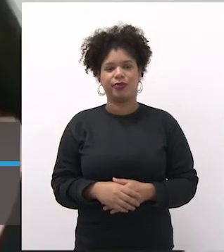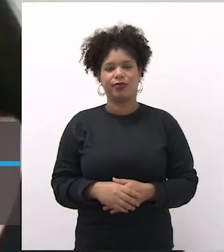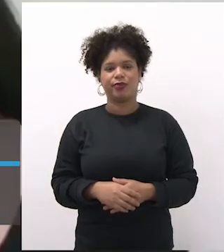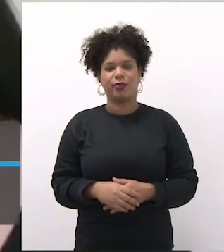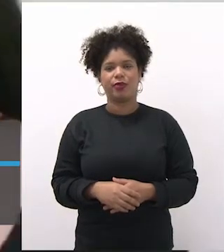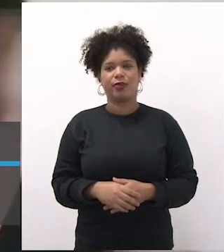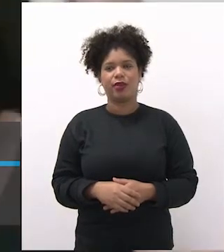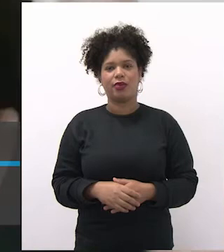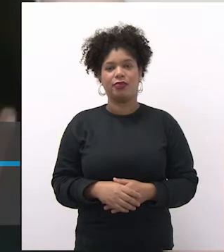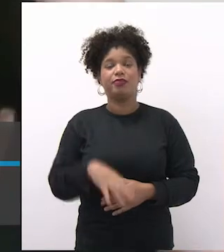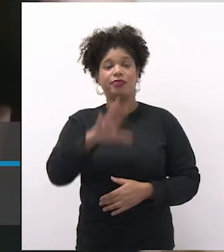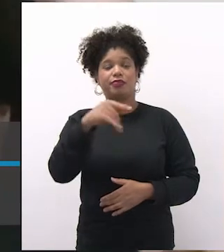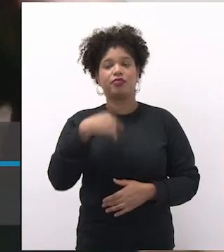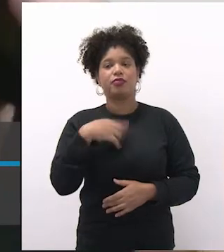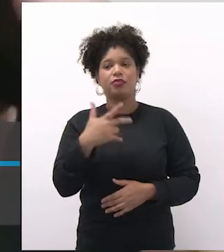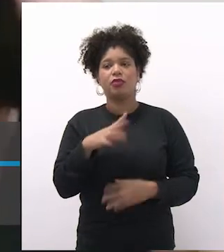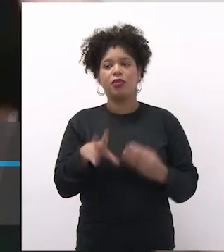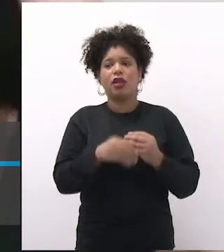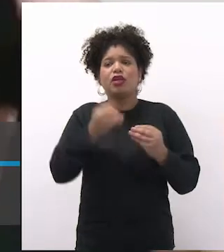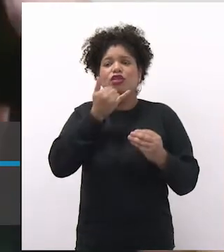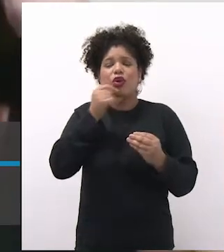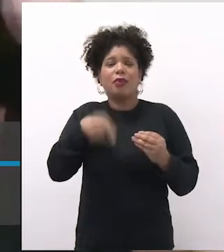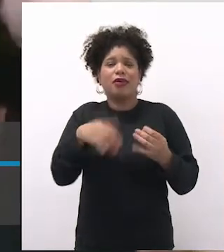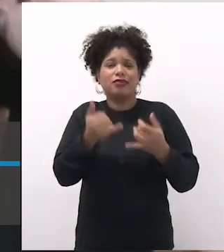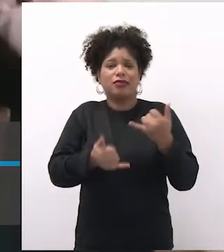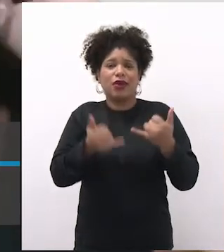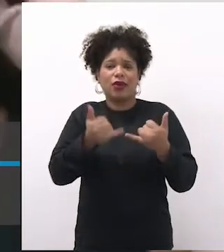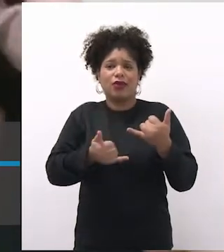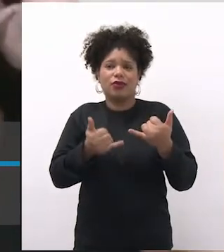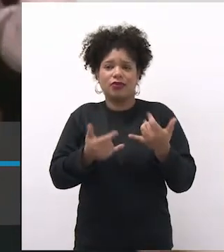Eu só queria complementar, peço desculpas, a conexão caiu,